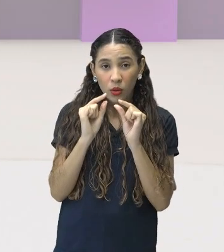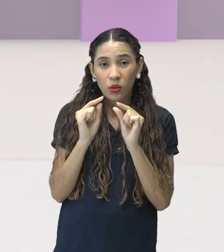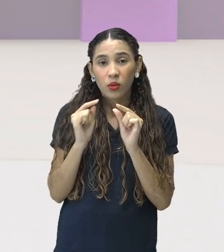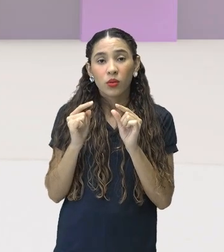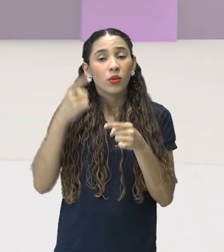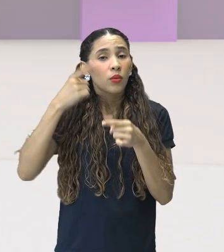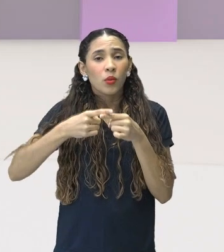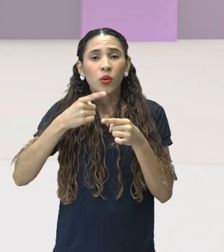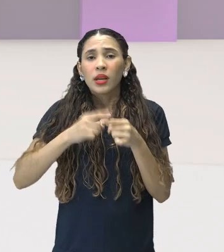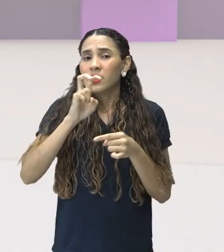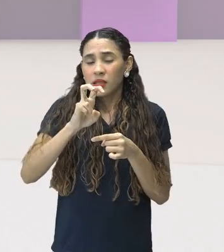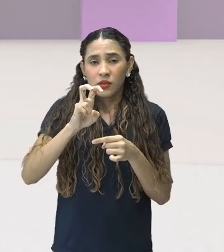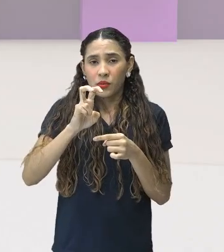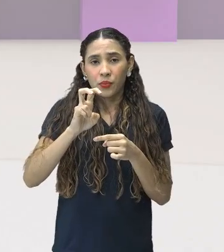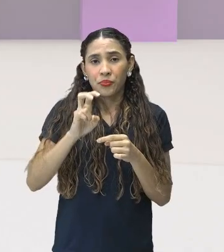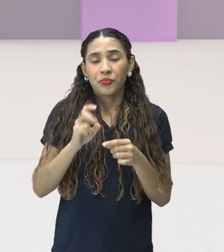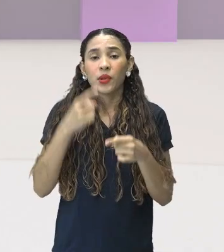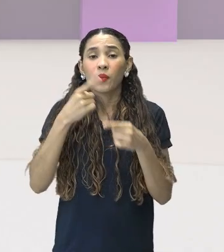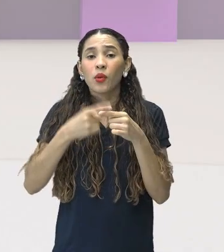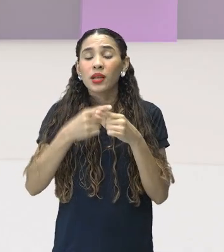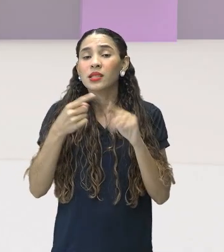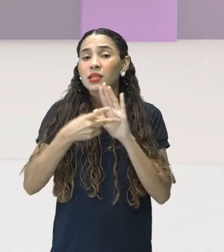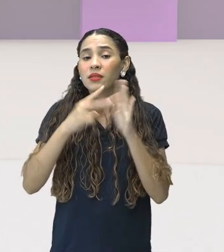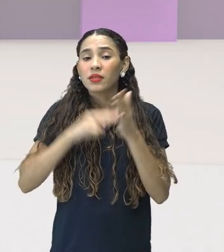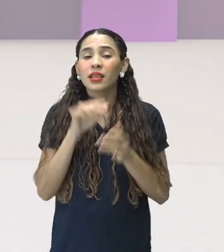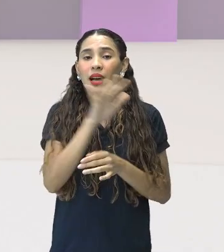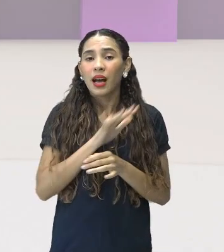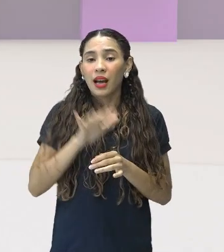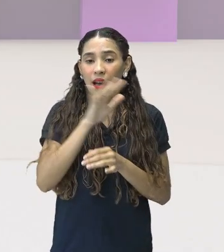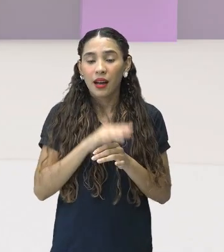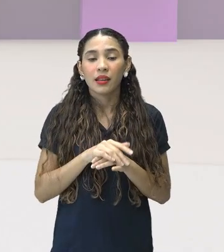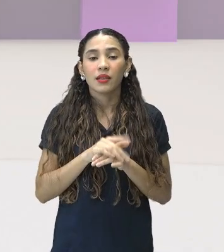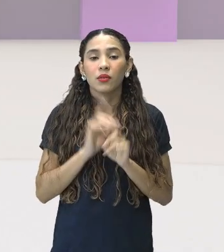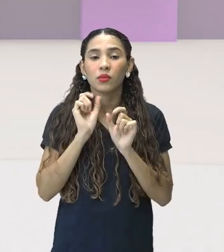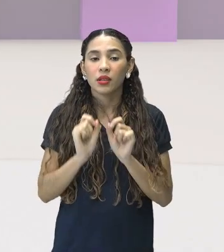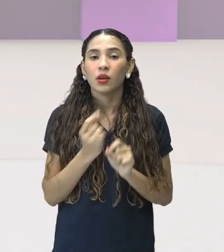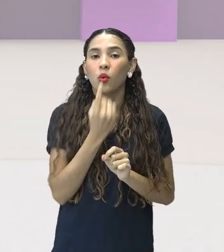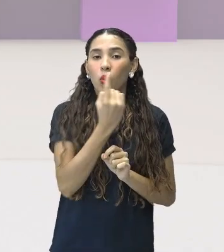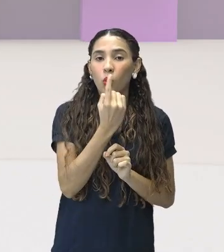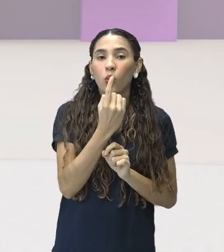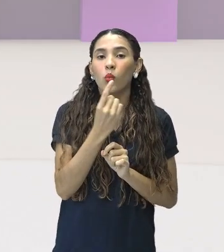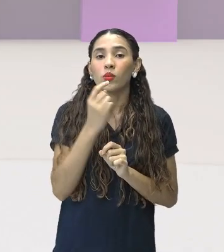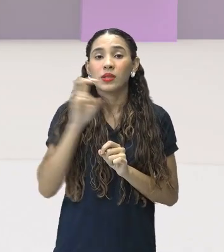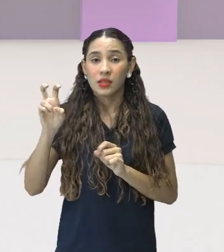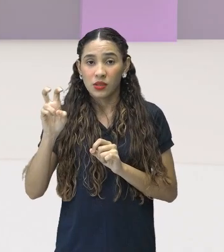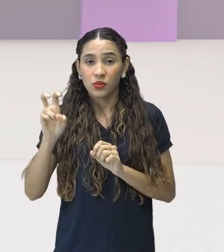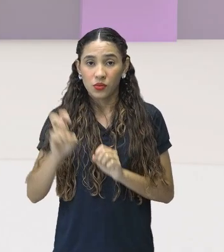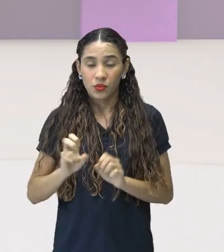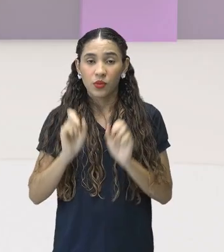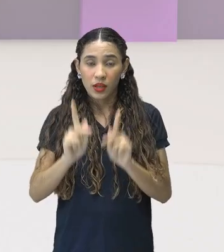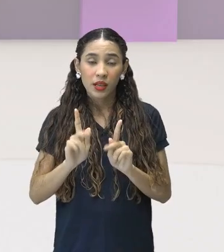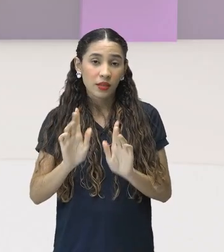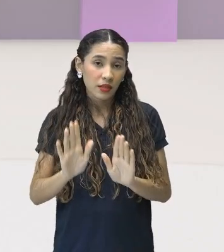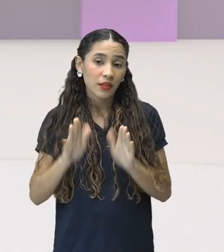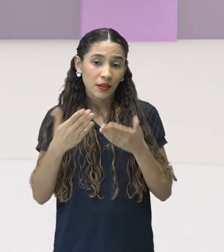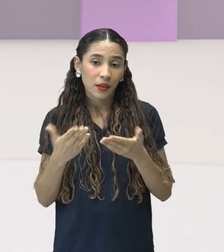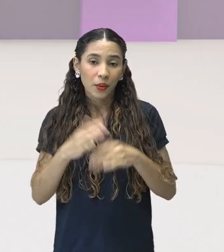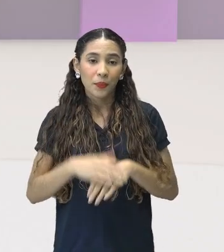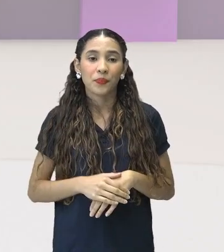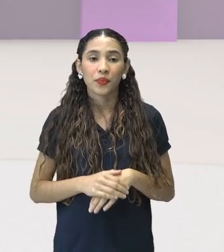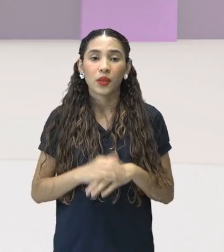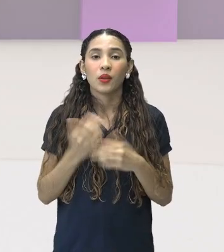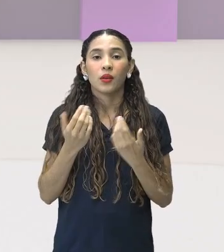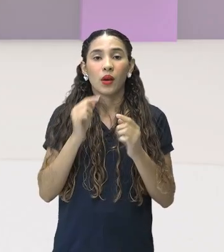Por que que deu 5 vezes? Porque significa que a área está 1 para 5, tá bom? Então, o